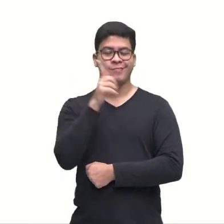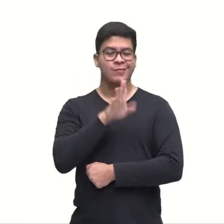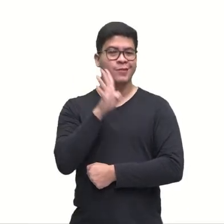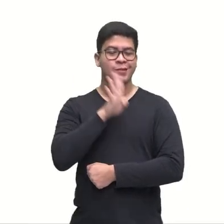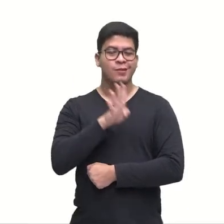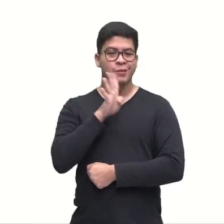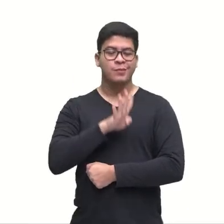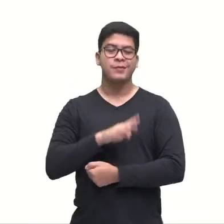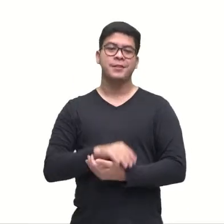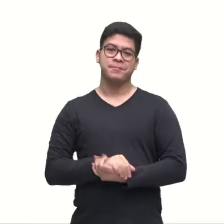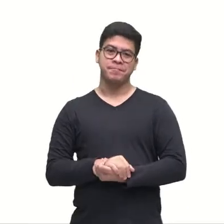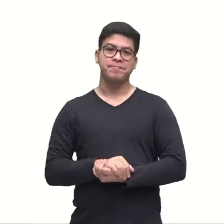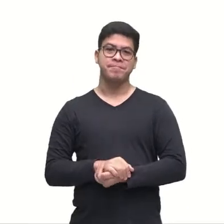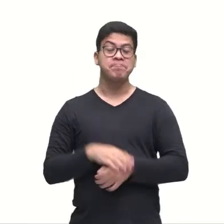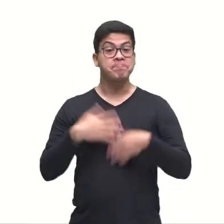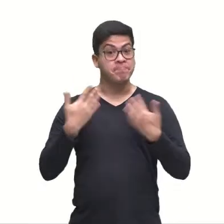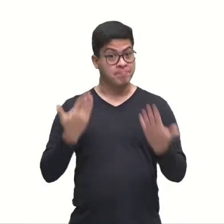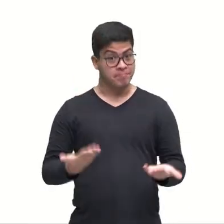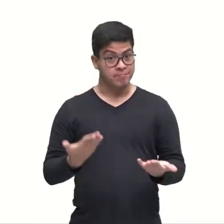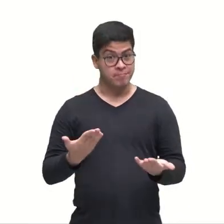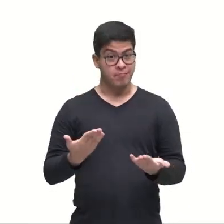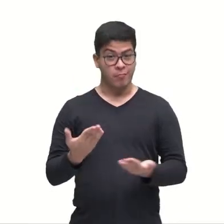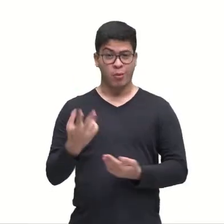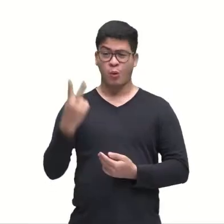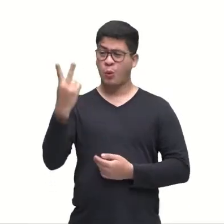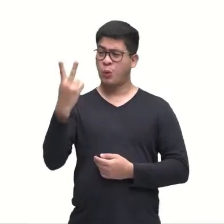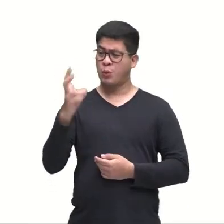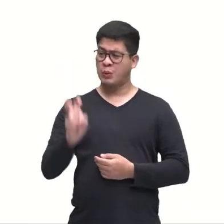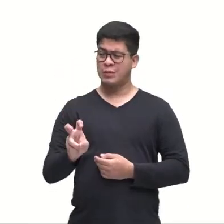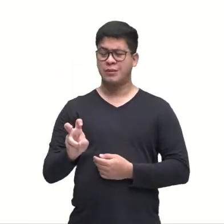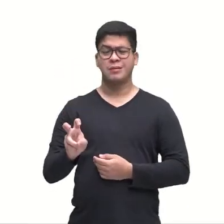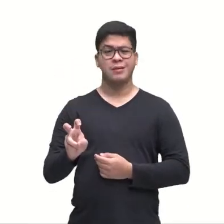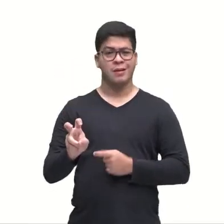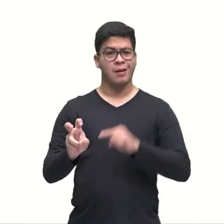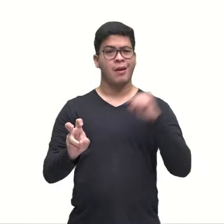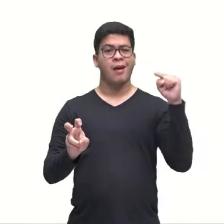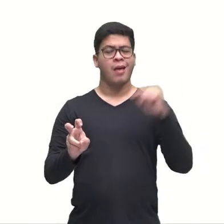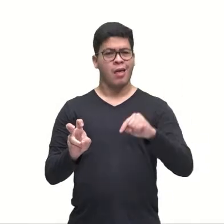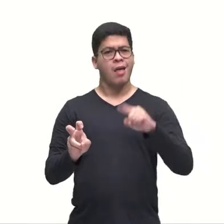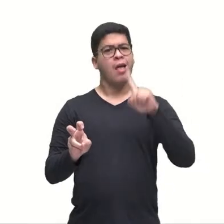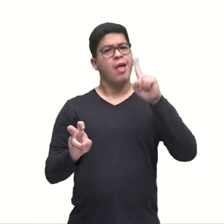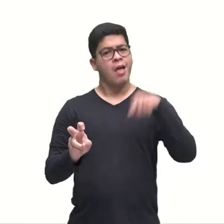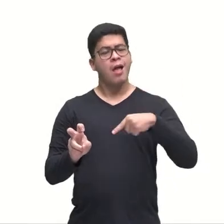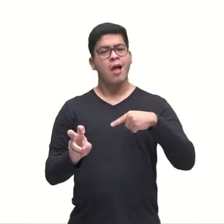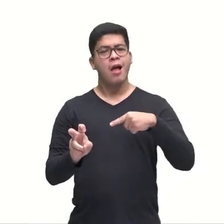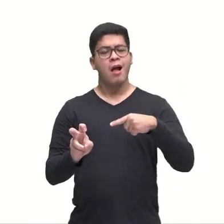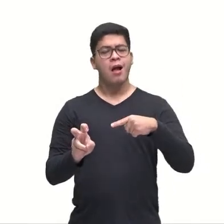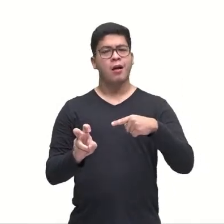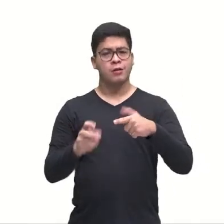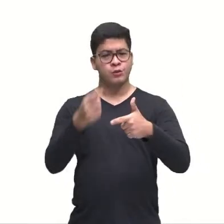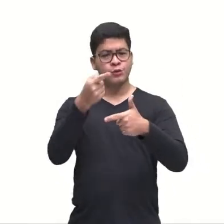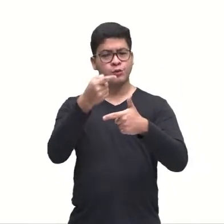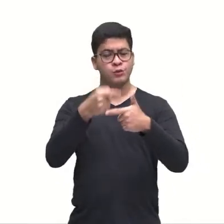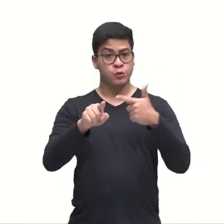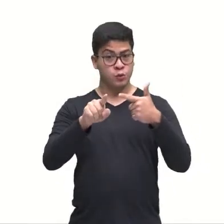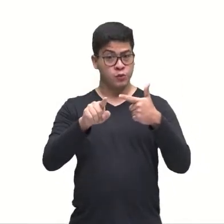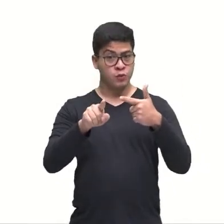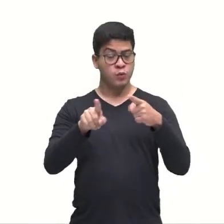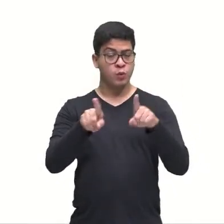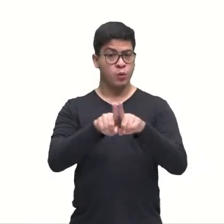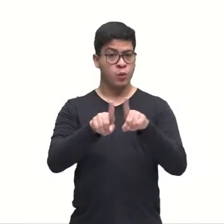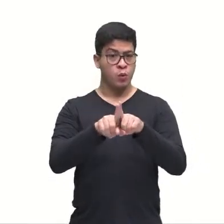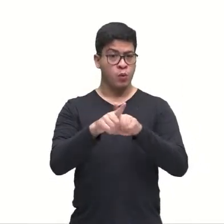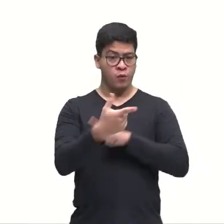Professor, o 2 e o 5, eles são os divisores do 20? Sim, também são. Só